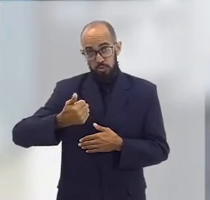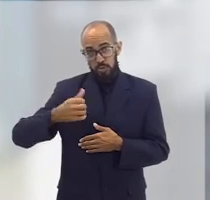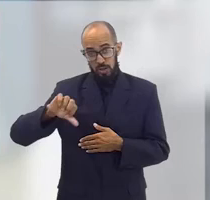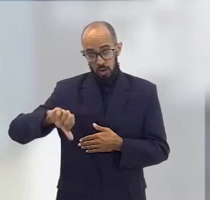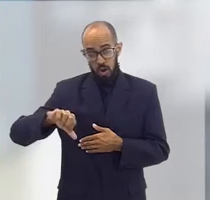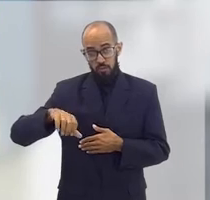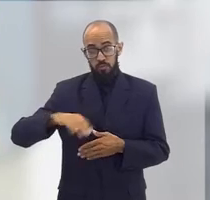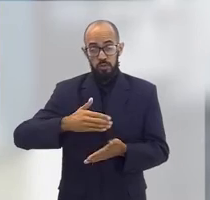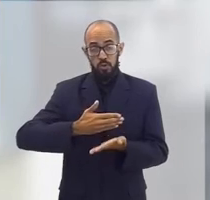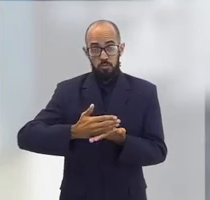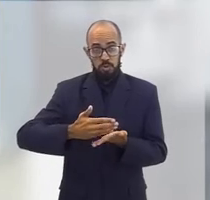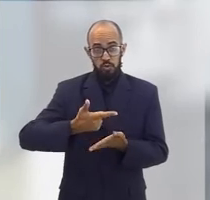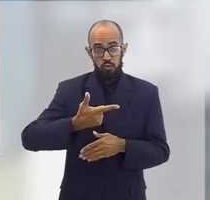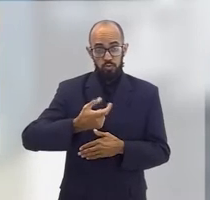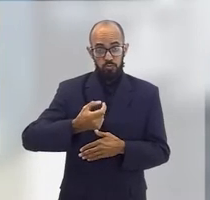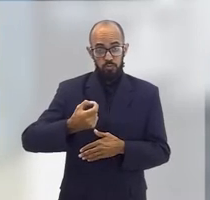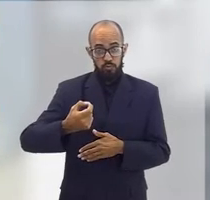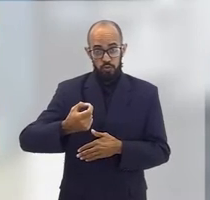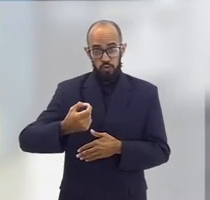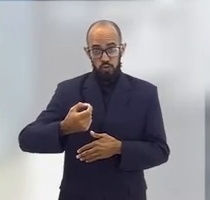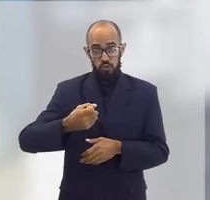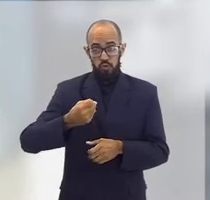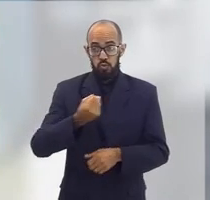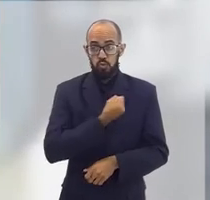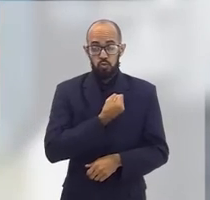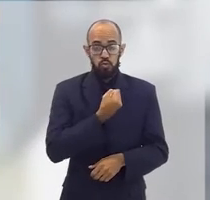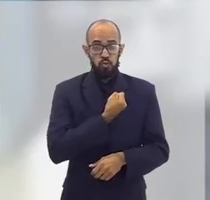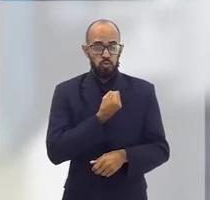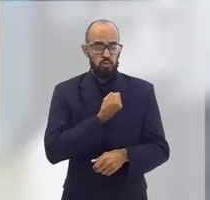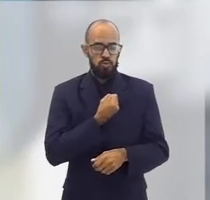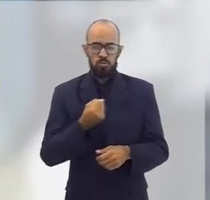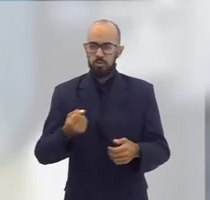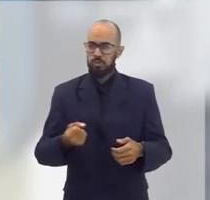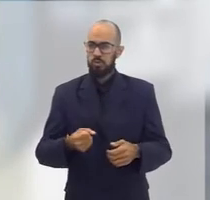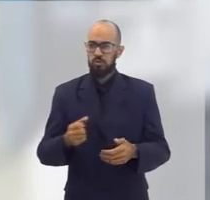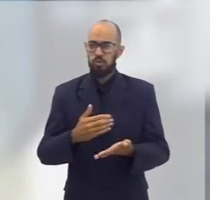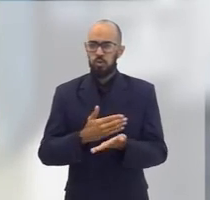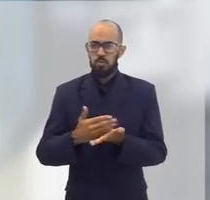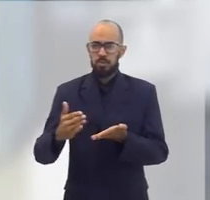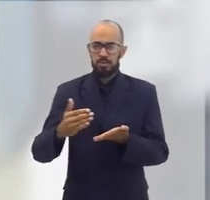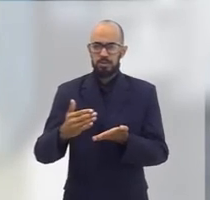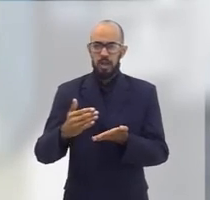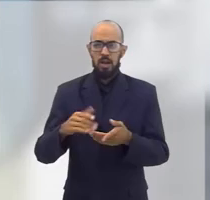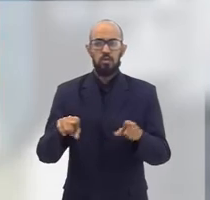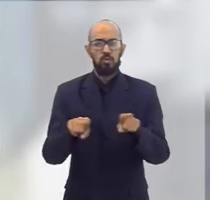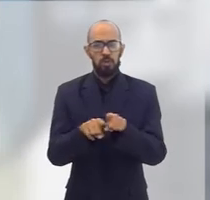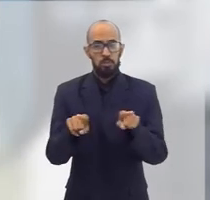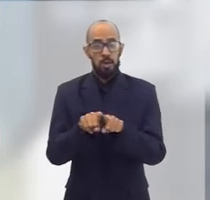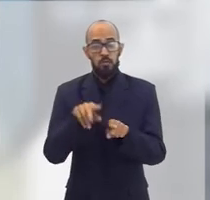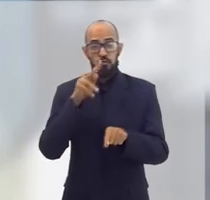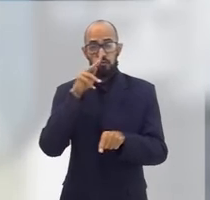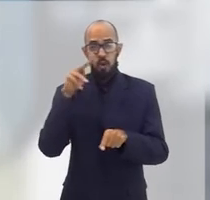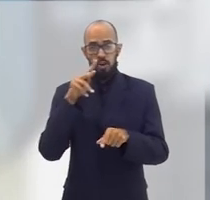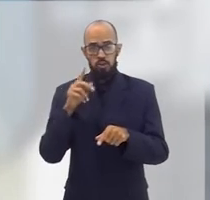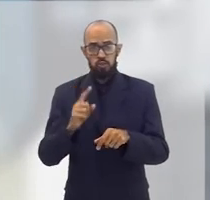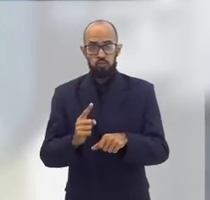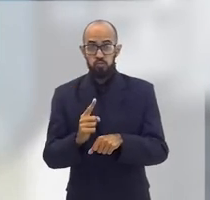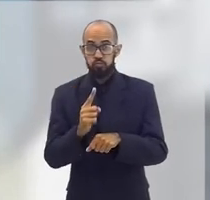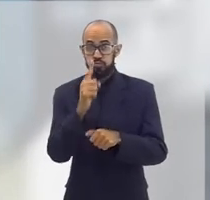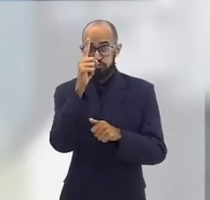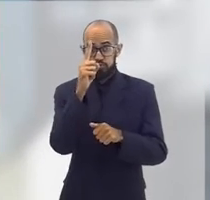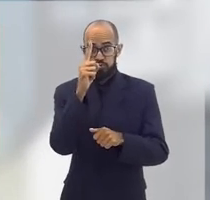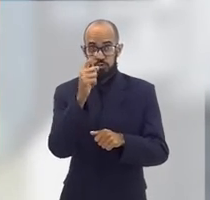começou dezembro, início de 20, os números começaram a retomar de maneira também